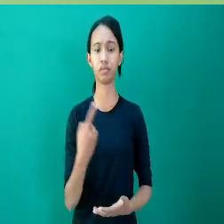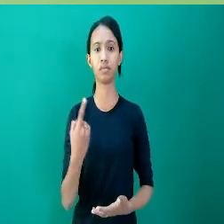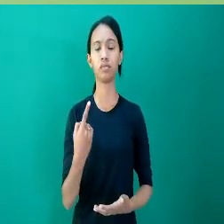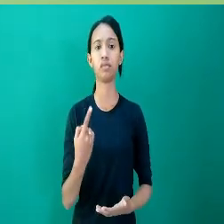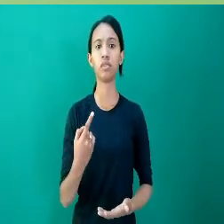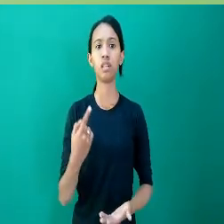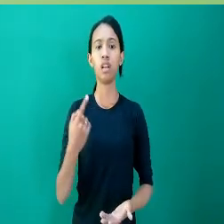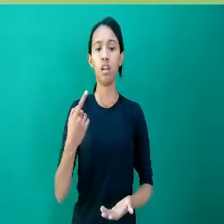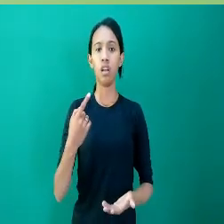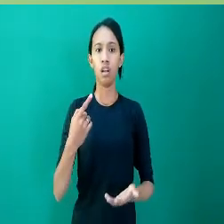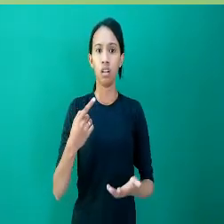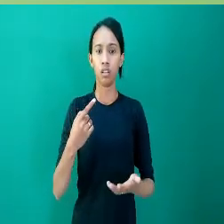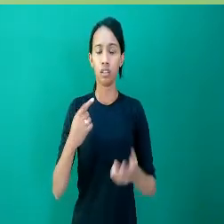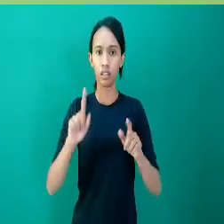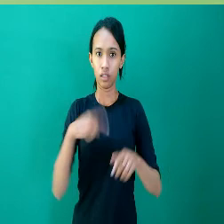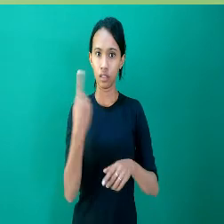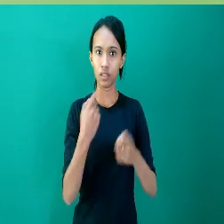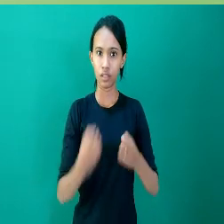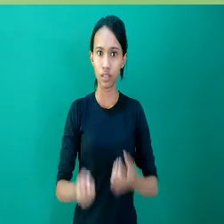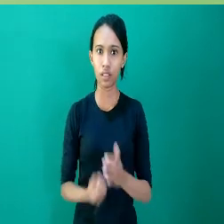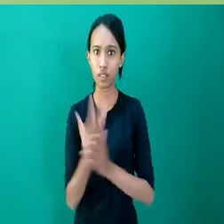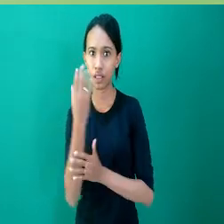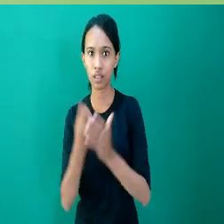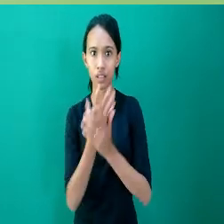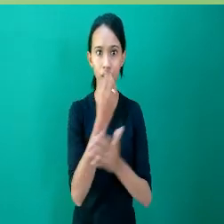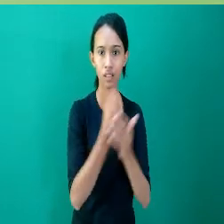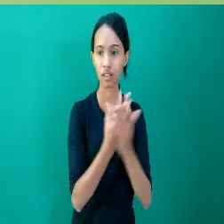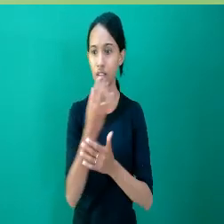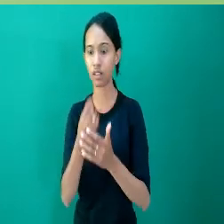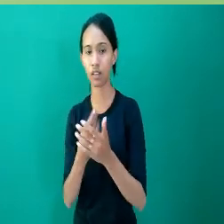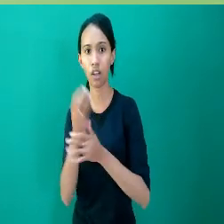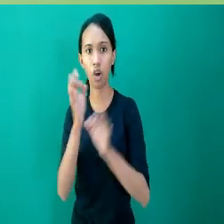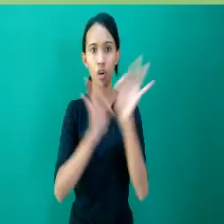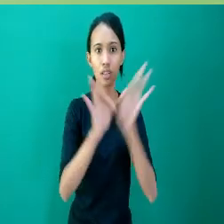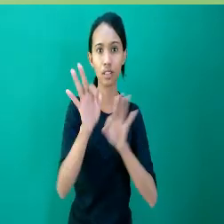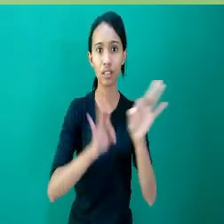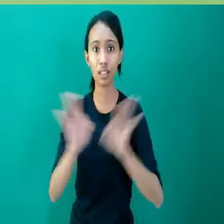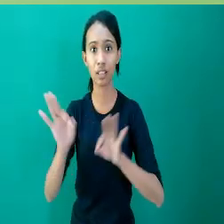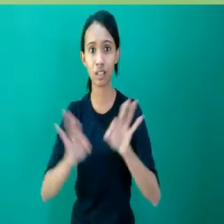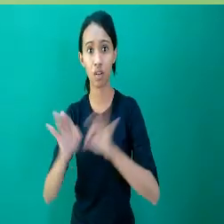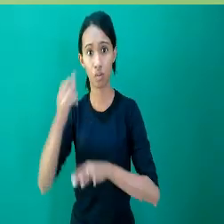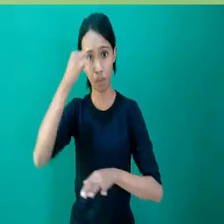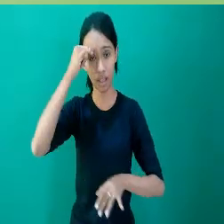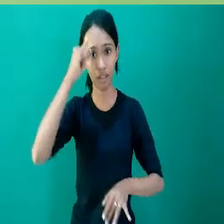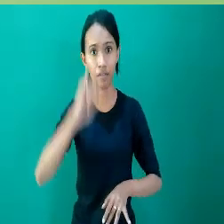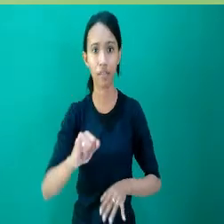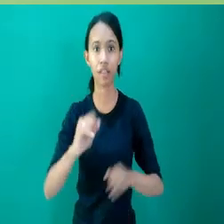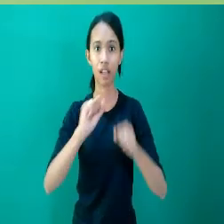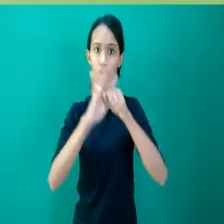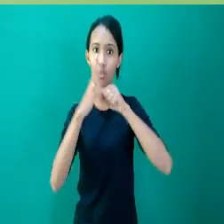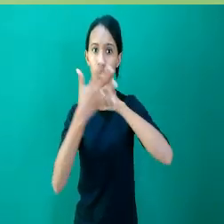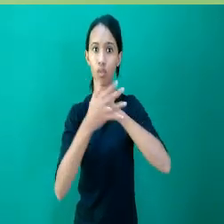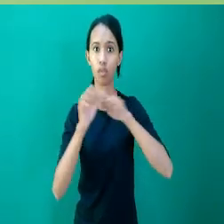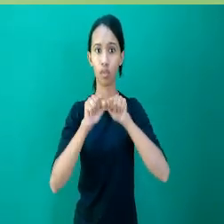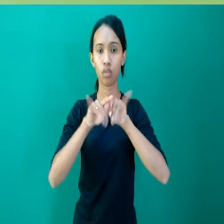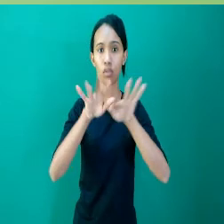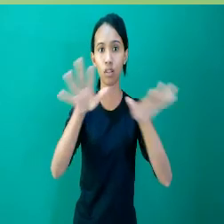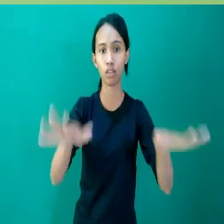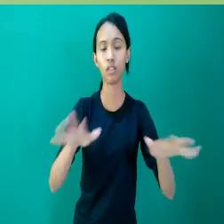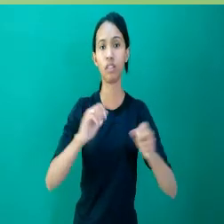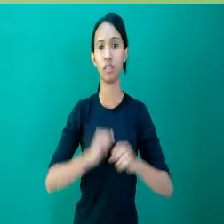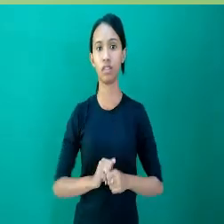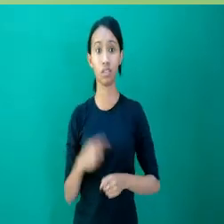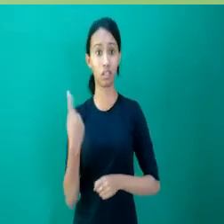não se faz medidas para combater uma crise sanitária que o Brasil está vivendo, que nós estamos vivenciando, que nós